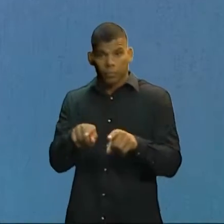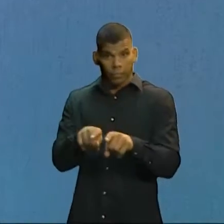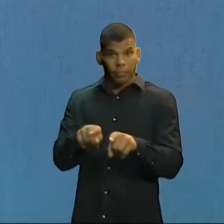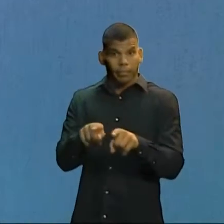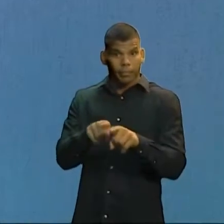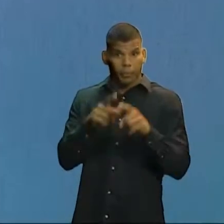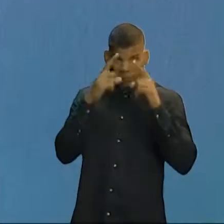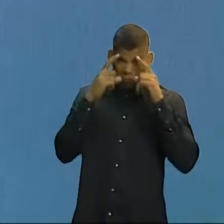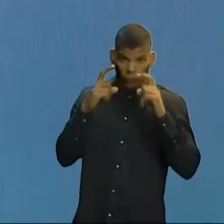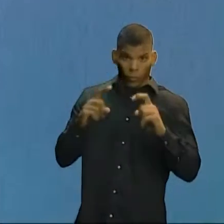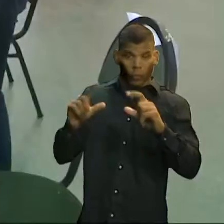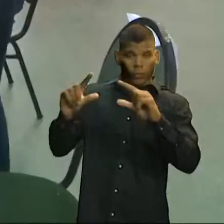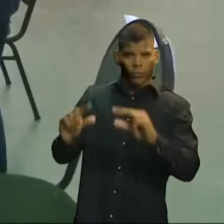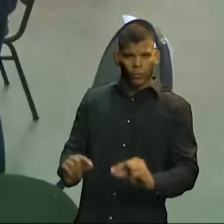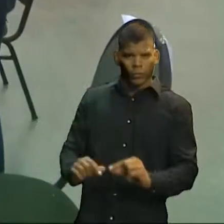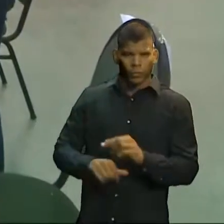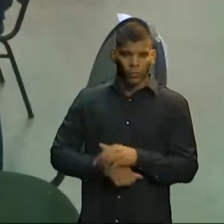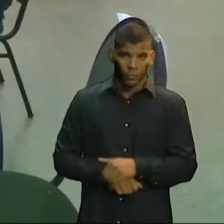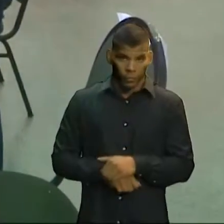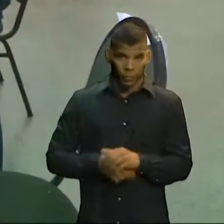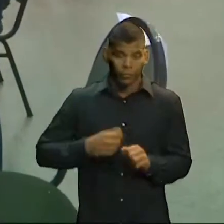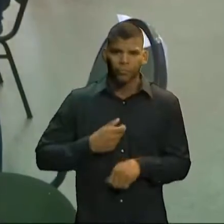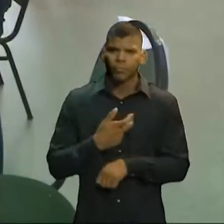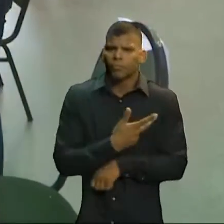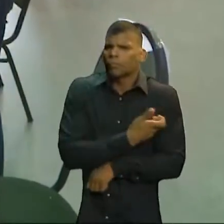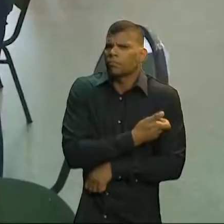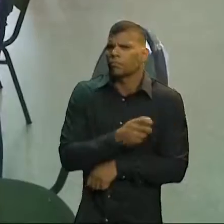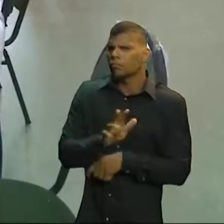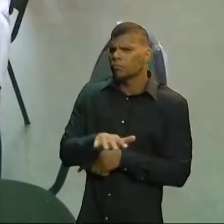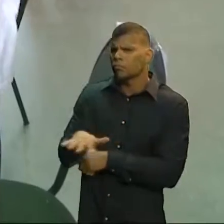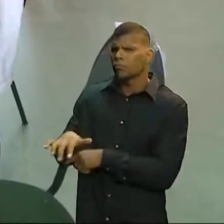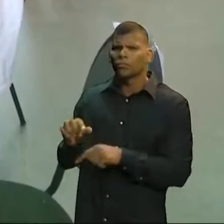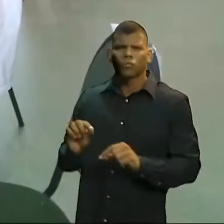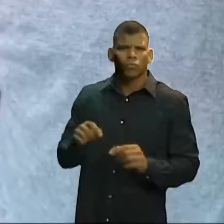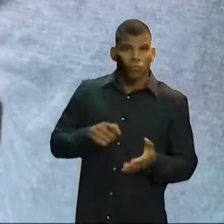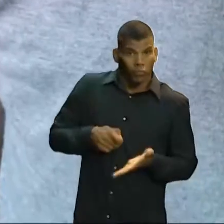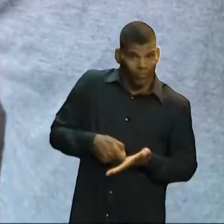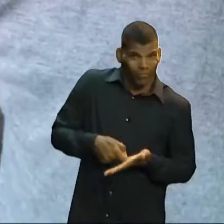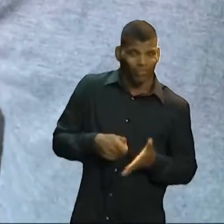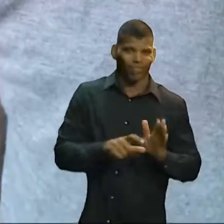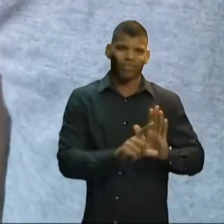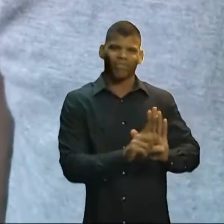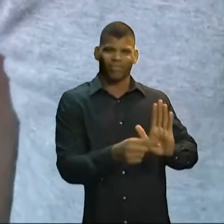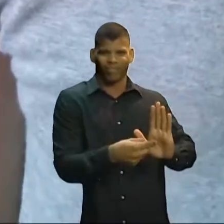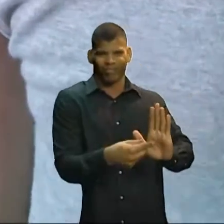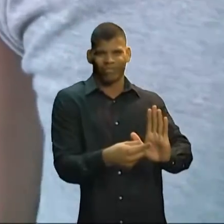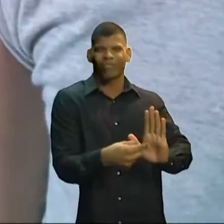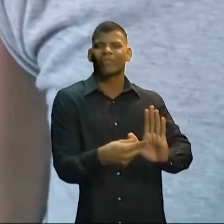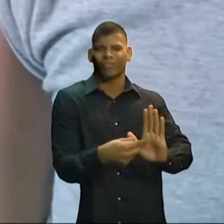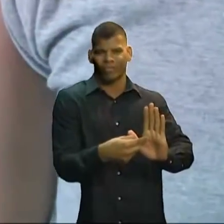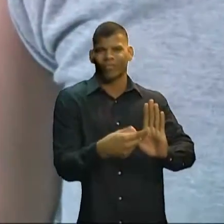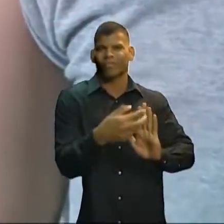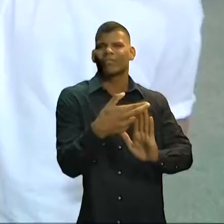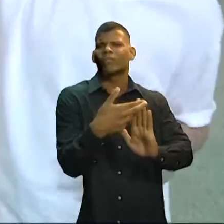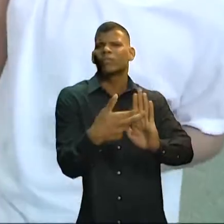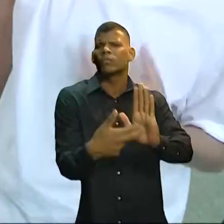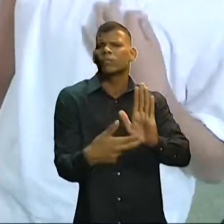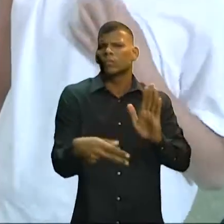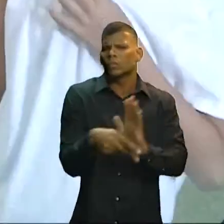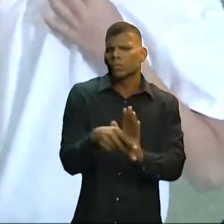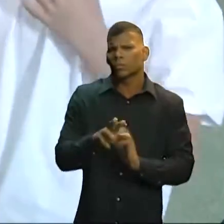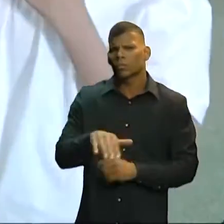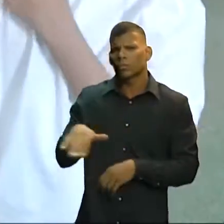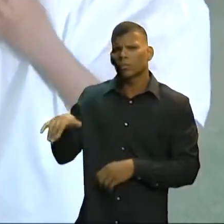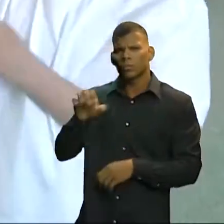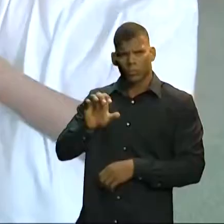bons resultados. Vacinar as crianças é uma obrigação legal prevista no Estatuto da Criança e do Adolescente. E o